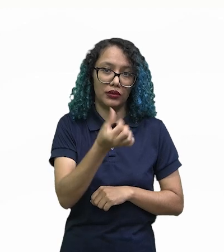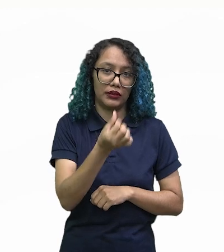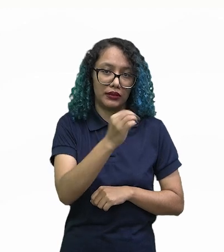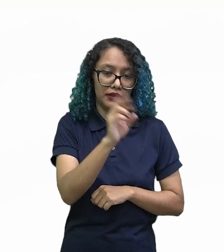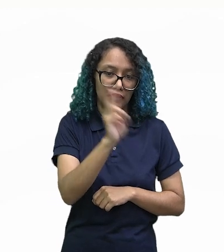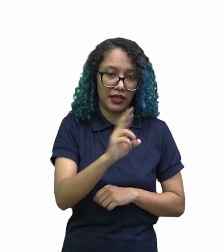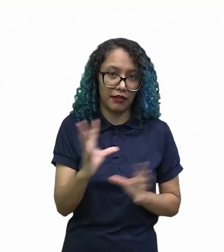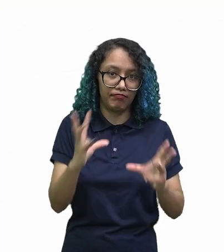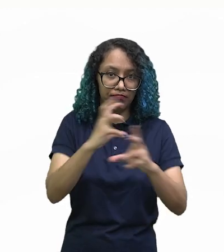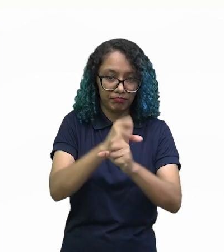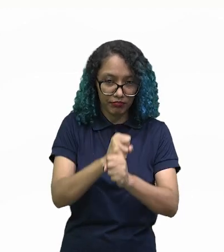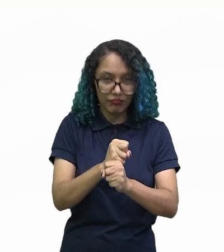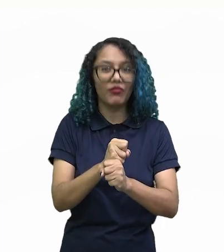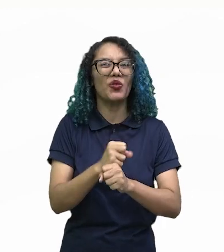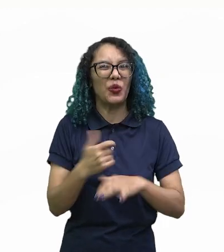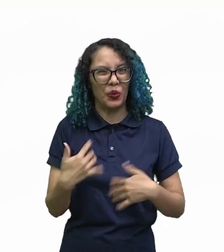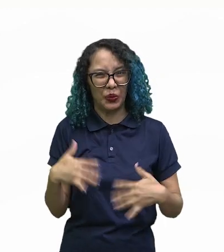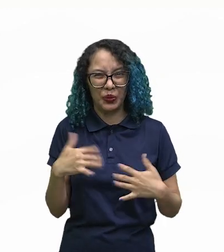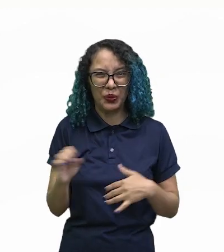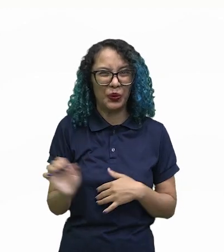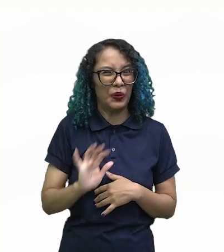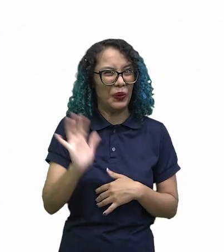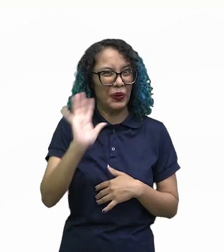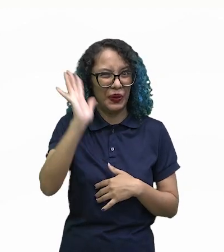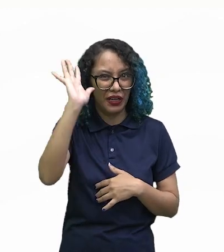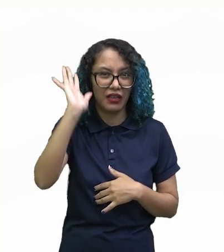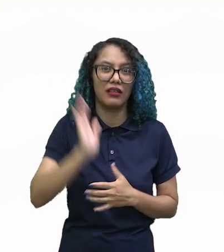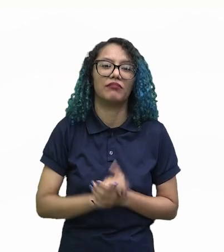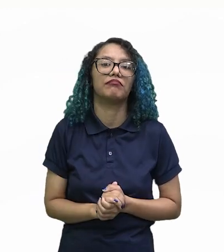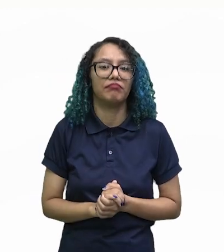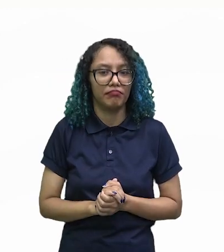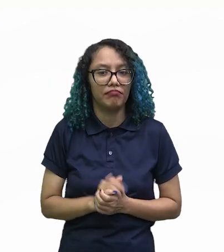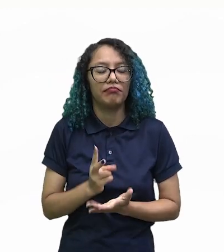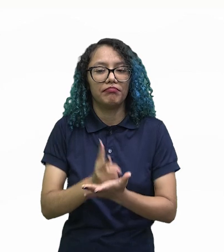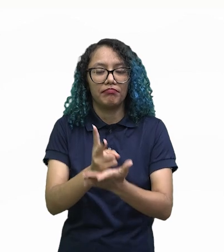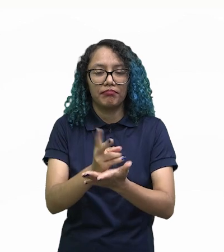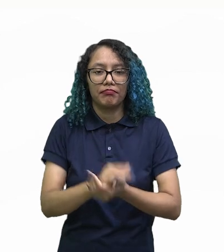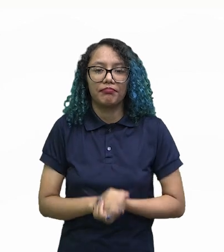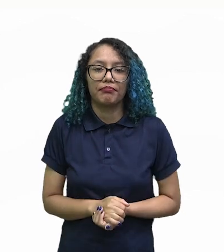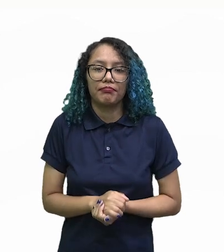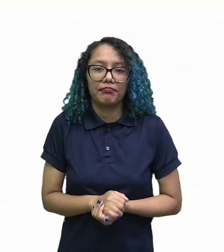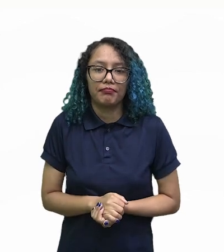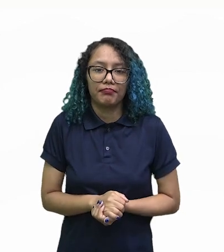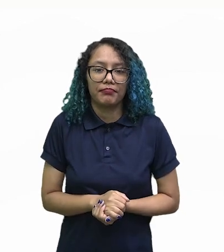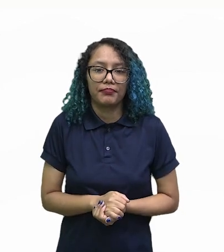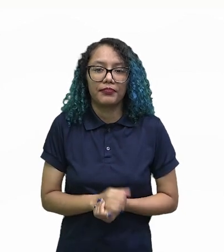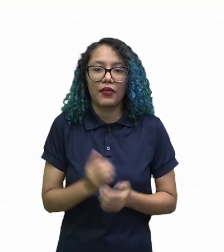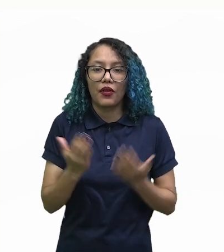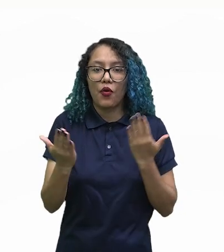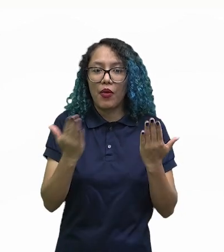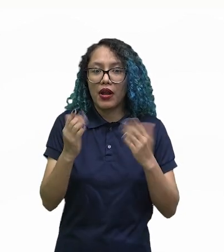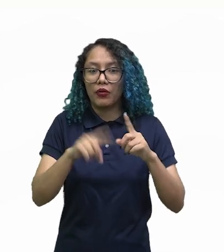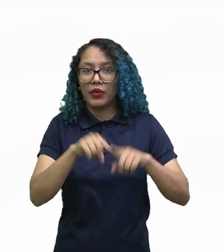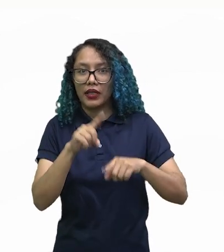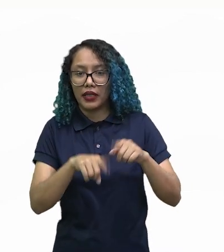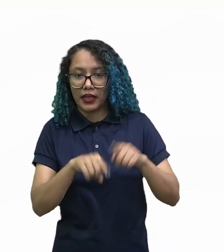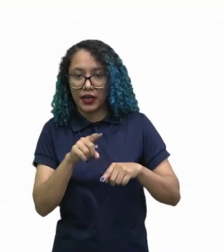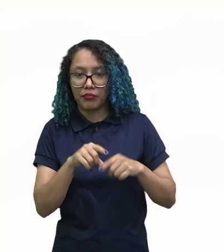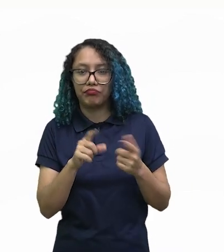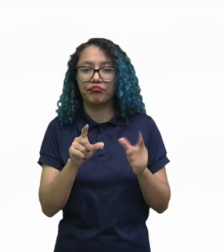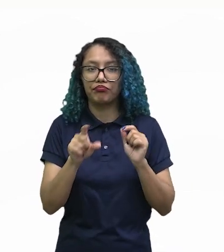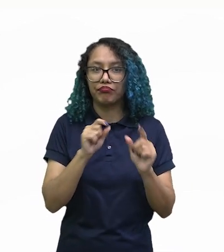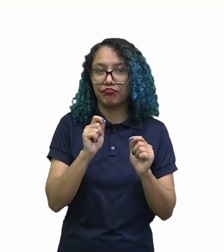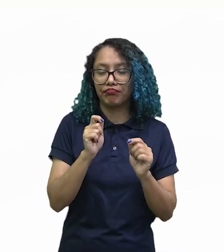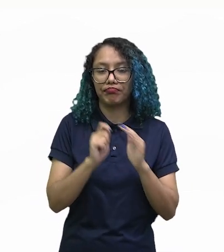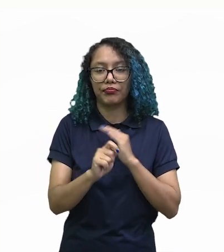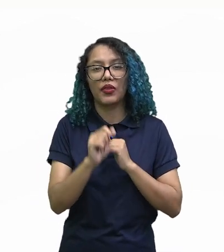R$2.260. É muito dinheiro. Então, vamos avançar um pouquinho aqui. Comparação de produtos financeiros, escolha de